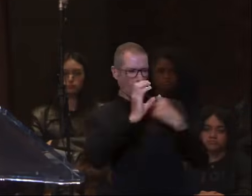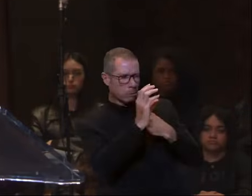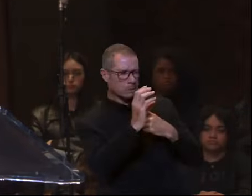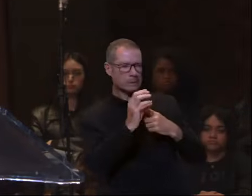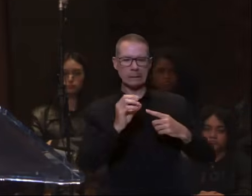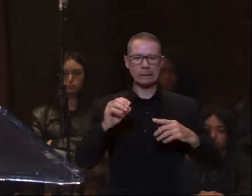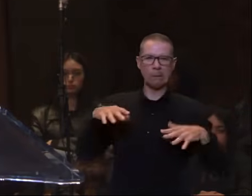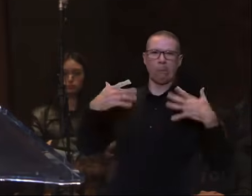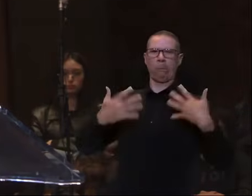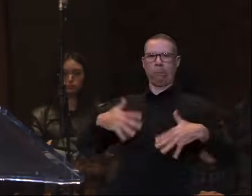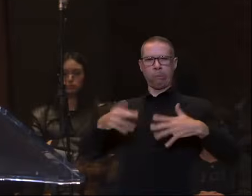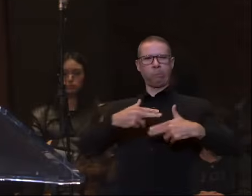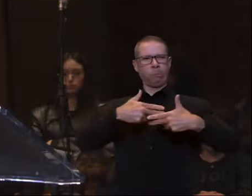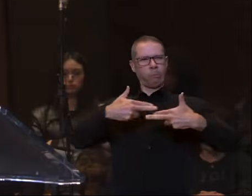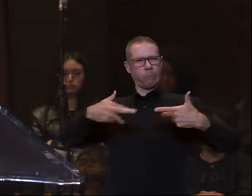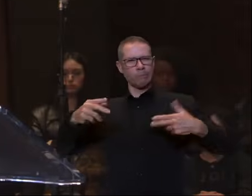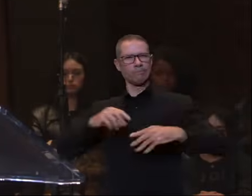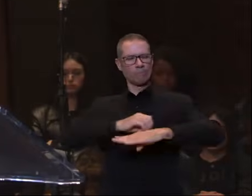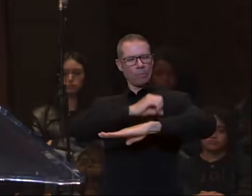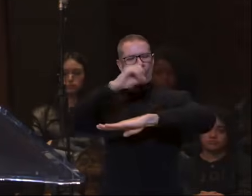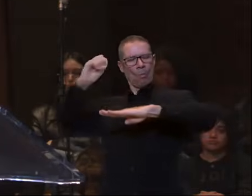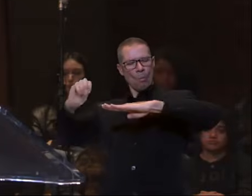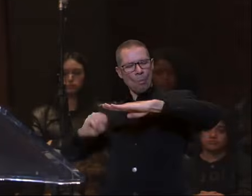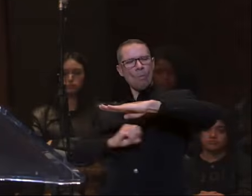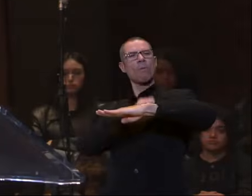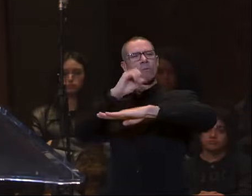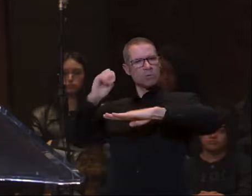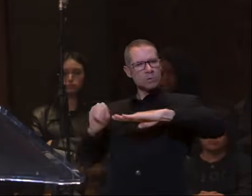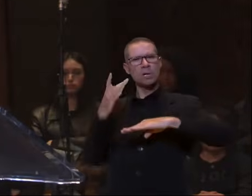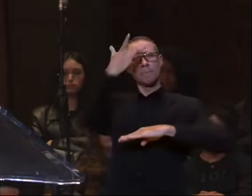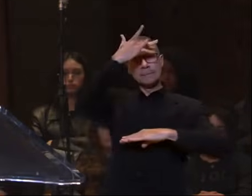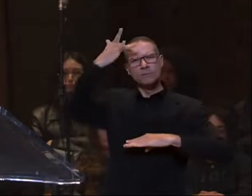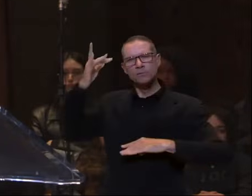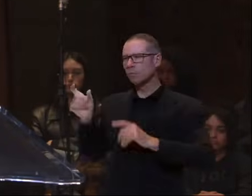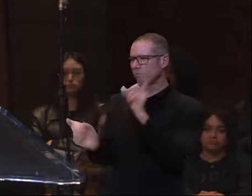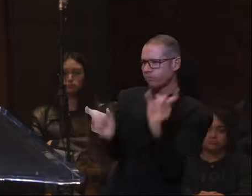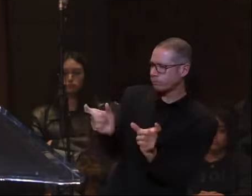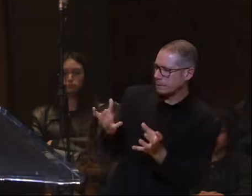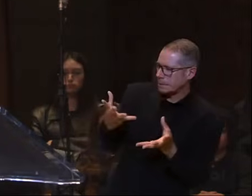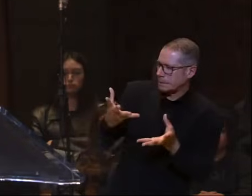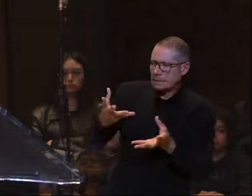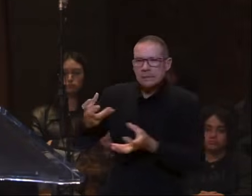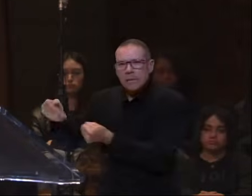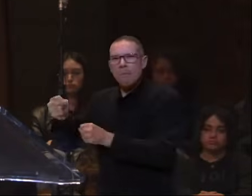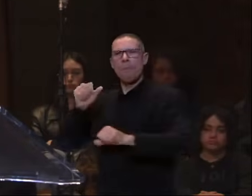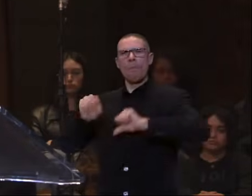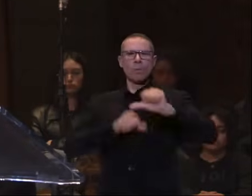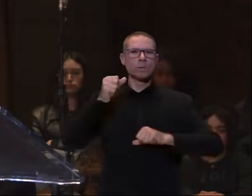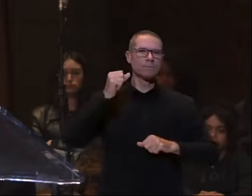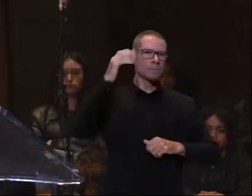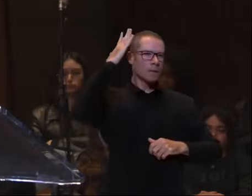fascinação. Todos os dias eu vejo pessoas querendo ser aceitas. Elas mudam a cor do cabelo, elas usam